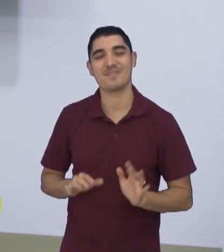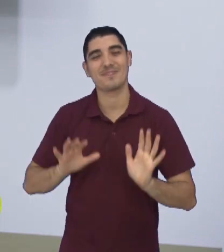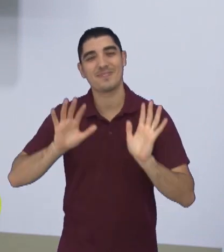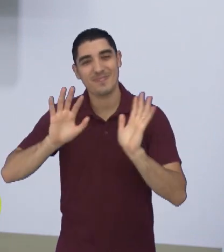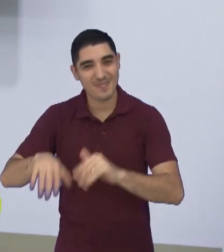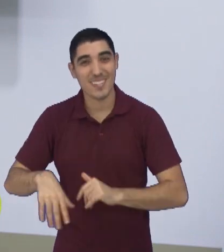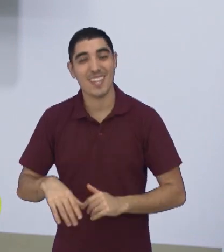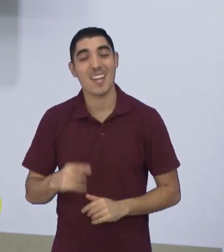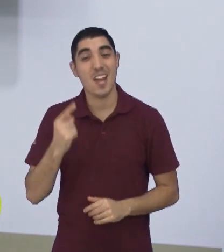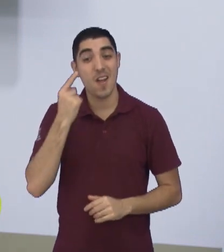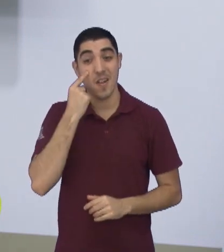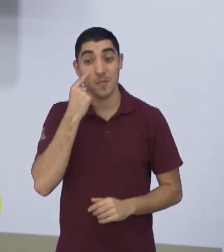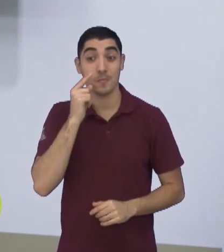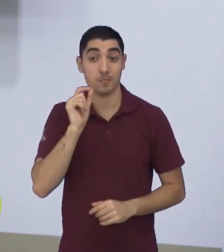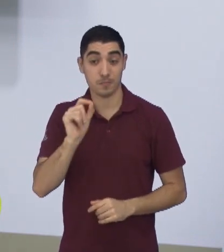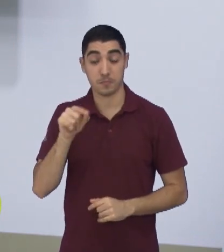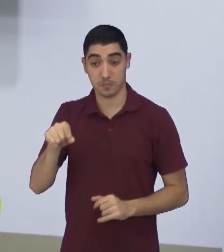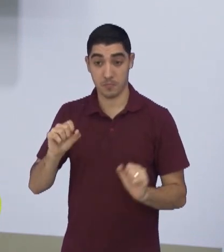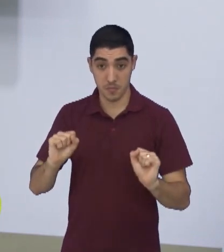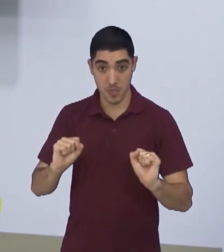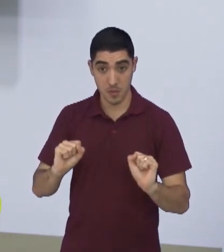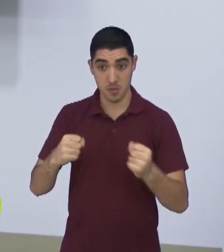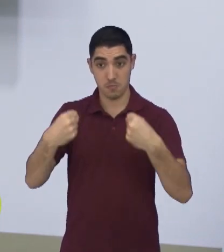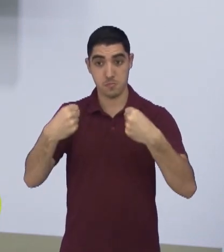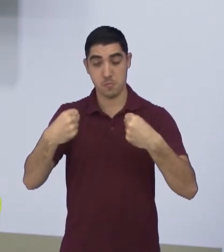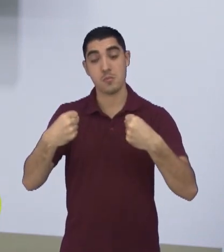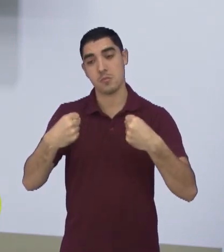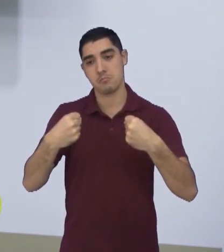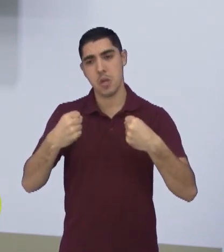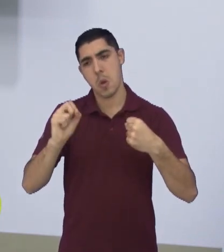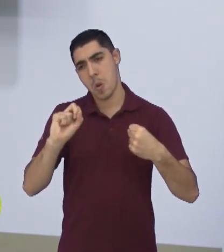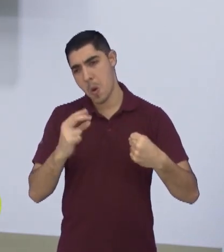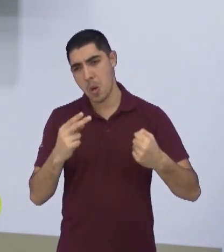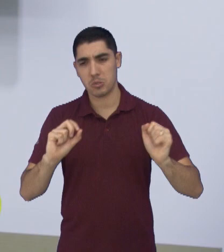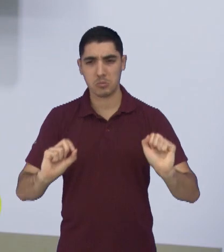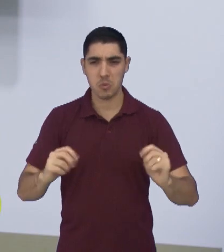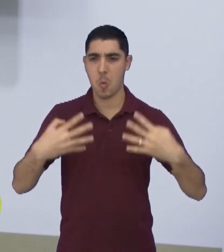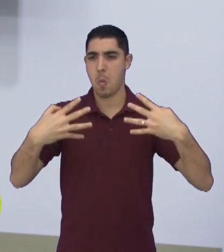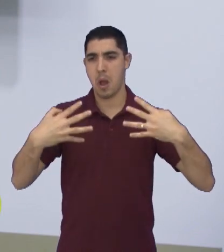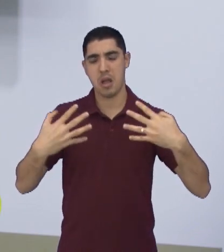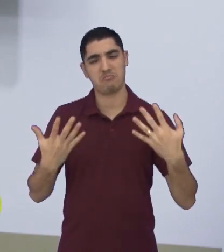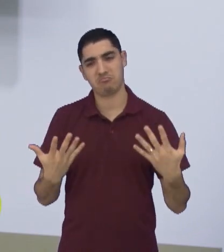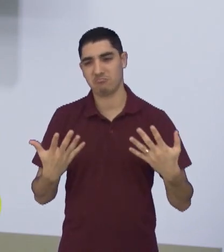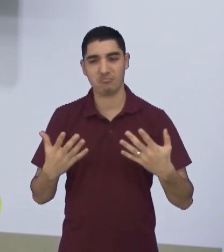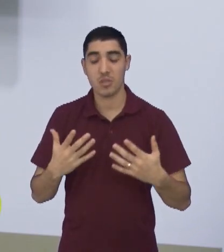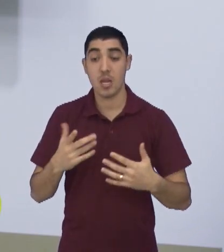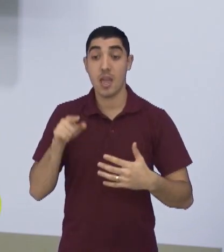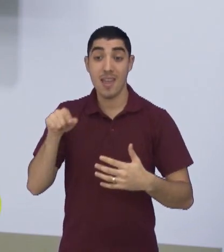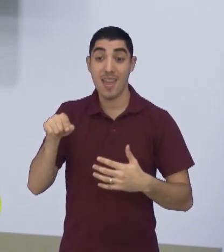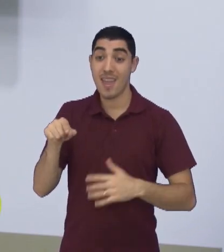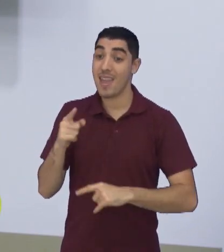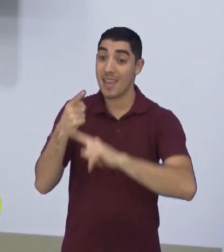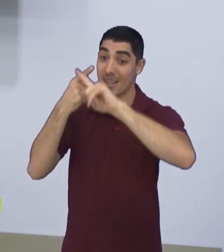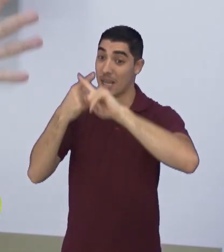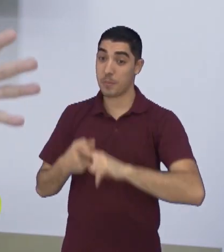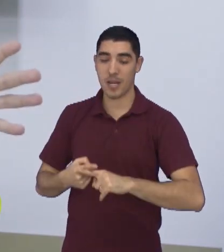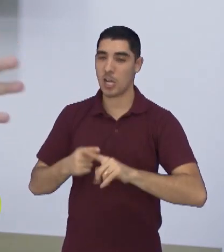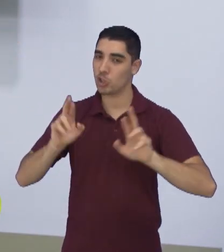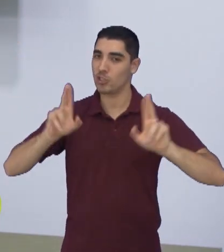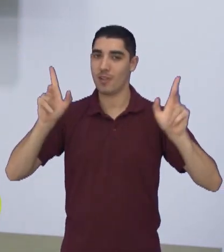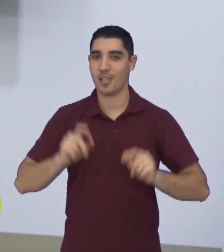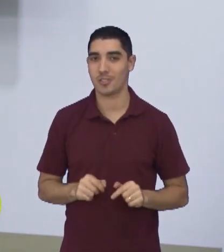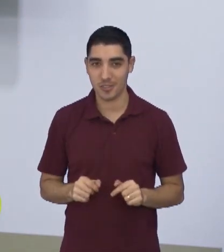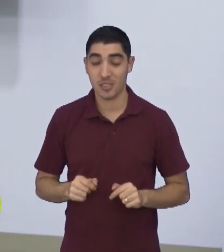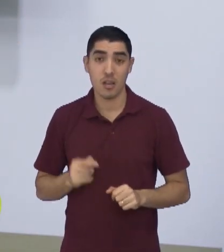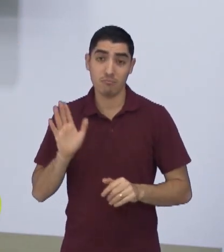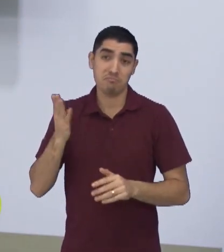Como a gente sempre fala, né, os playoffs ou as quartas de final, a fase de mata-mata, é um outro campeonato, né? O passado,